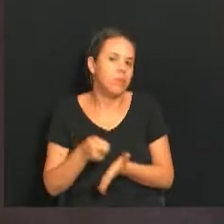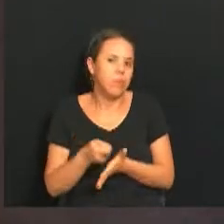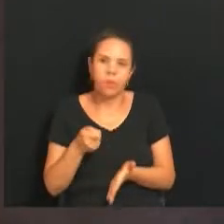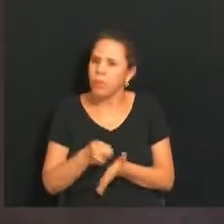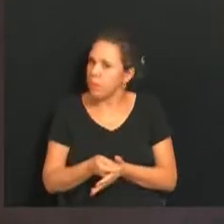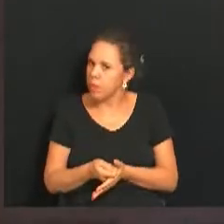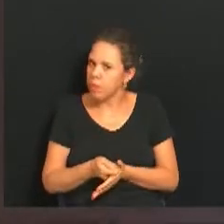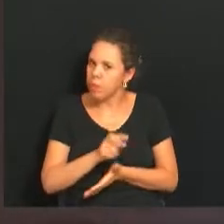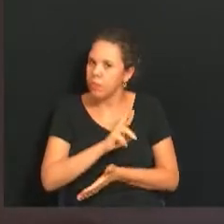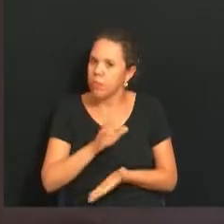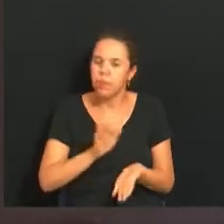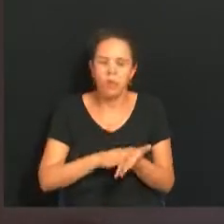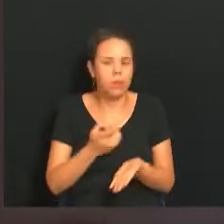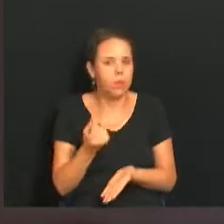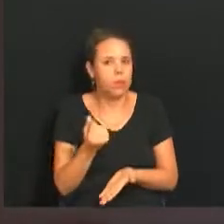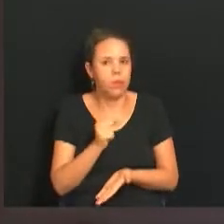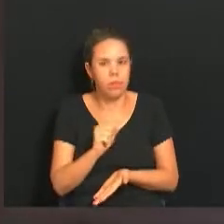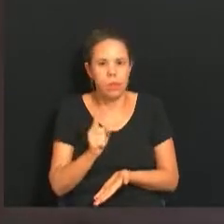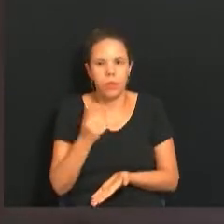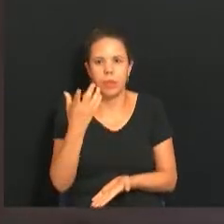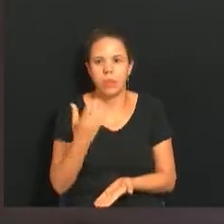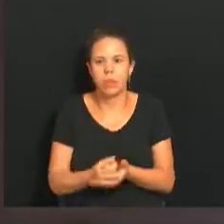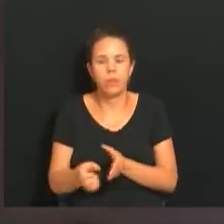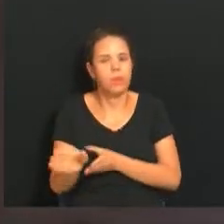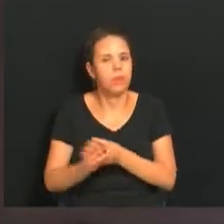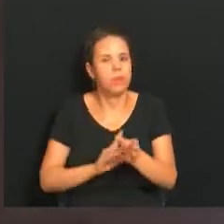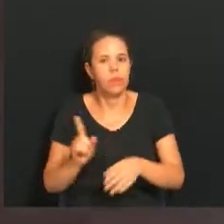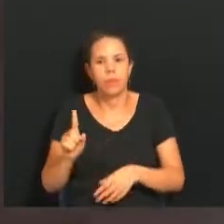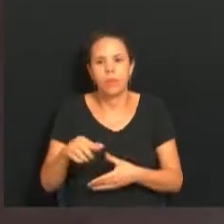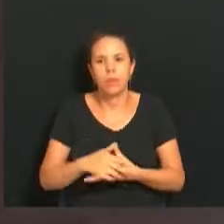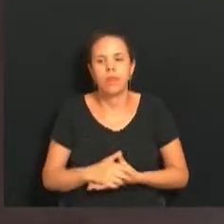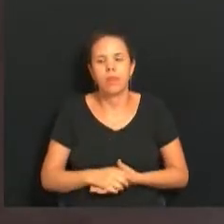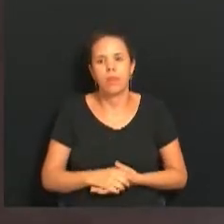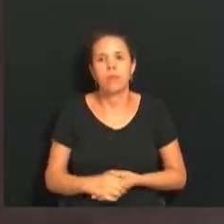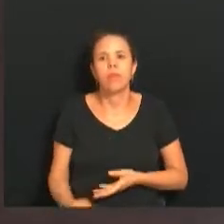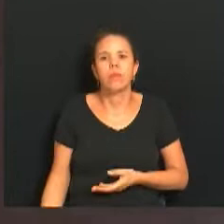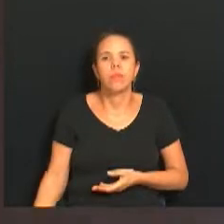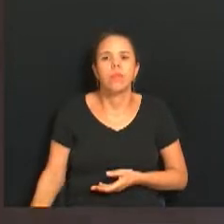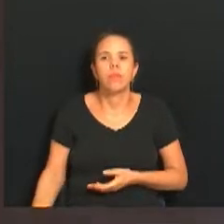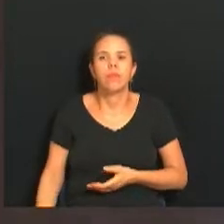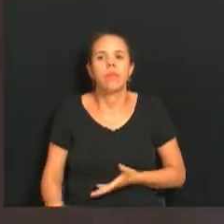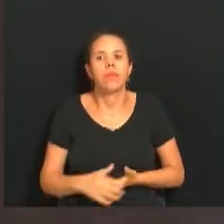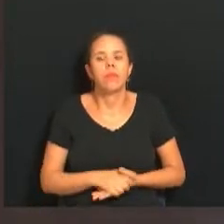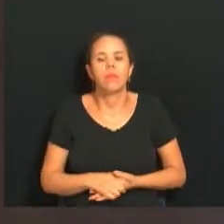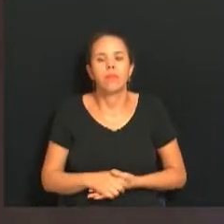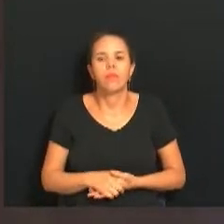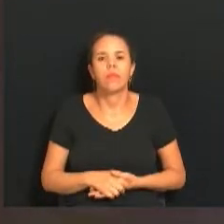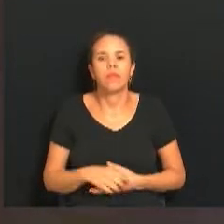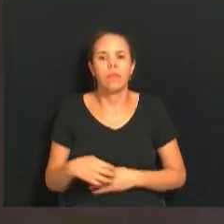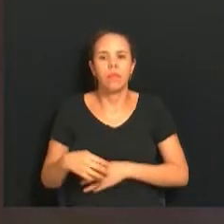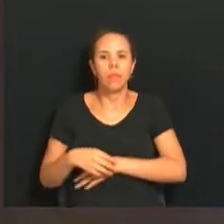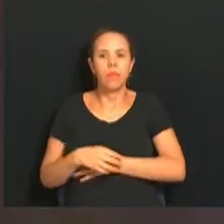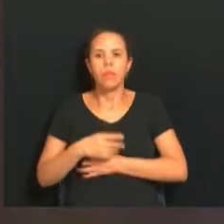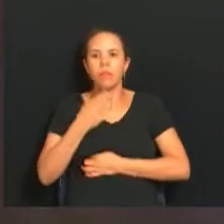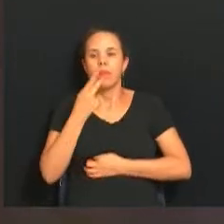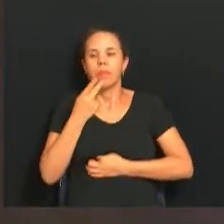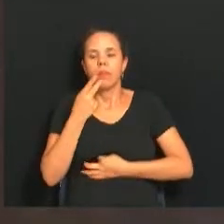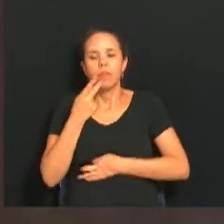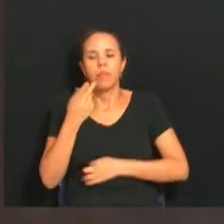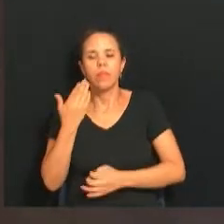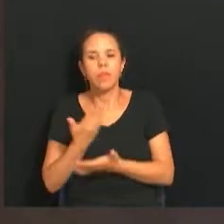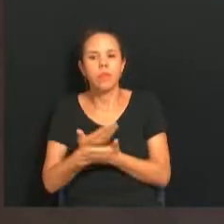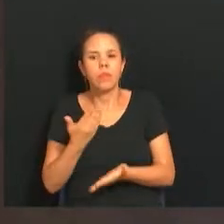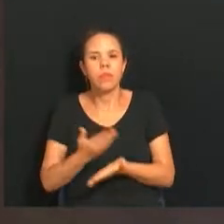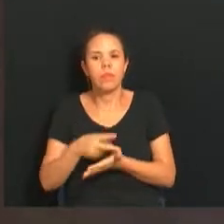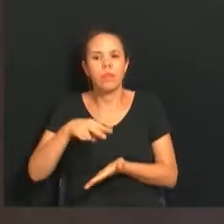não é cobrado para receber a orientação aqui com o nosso advogado. Bom, fala um pouquinho, Paraná, sobre essas aulas de dança que